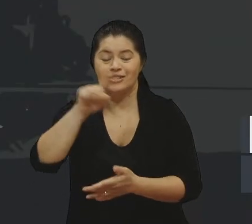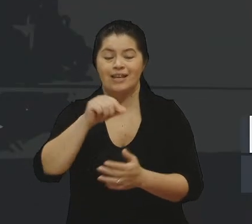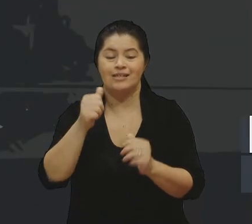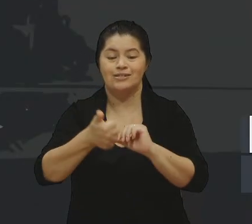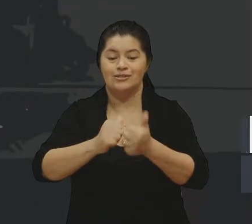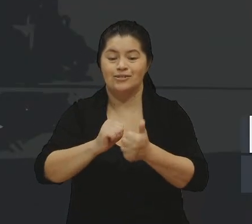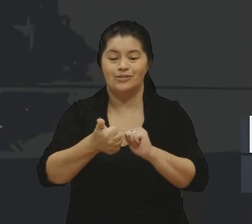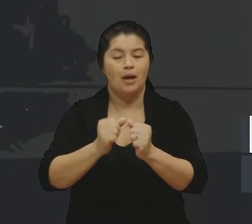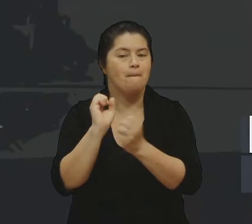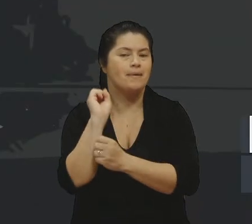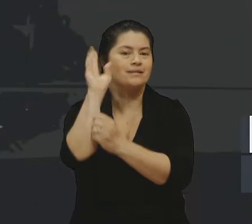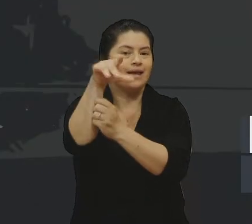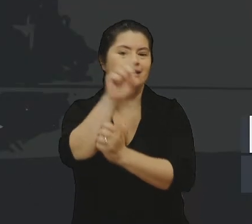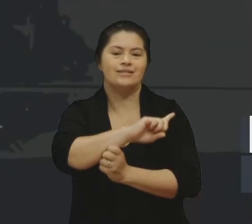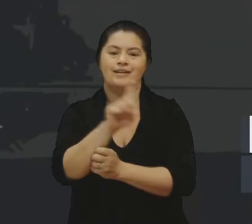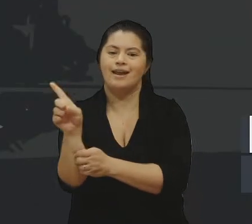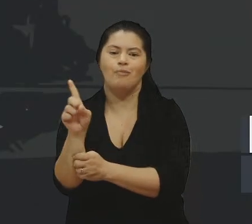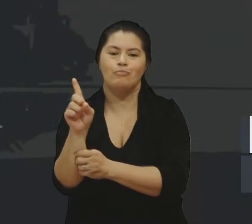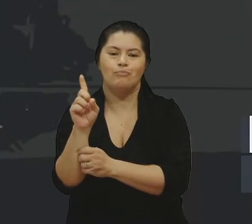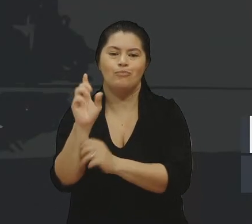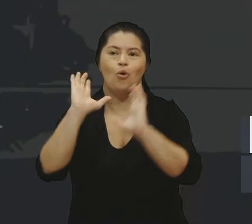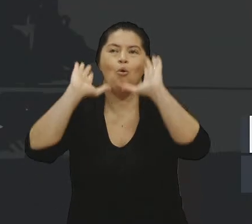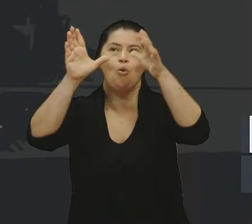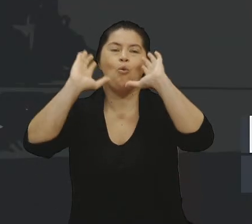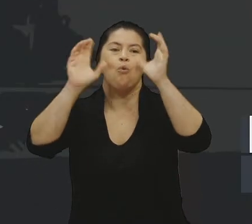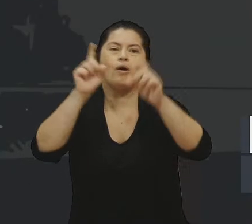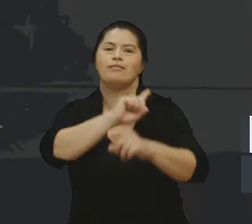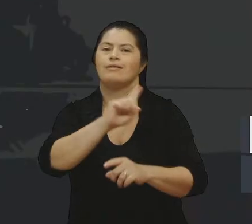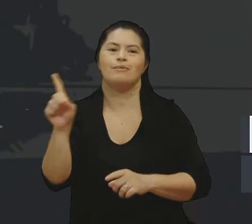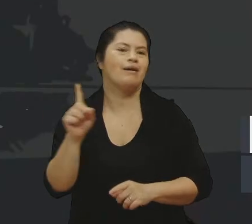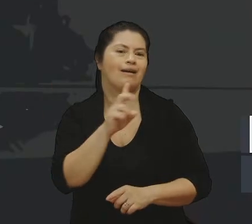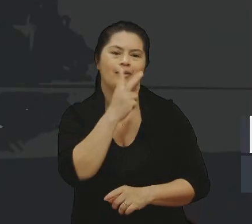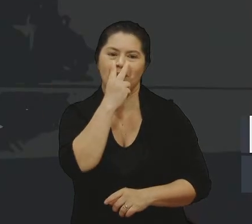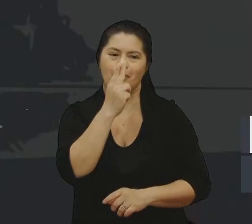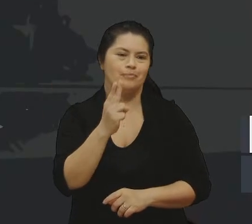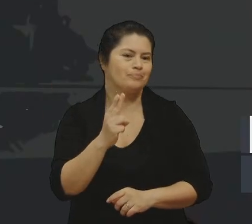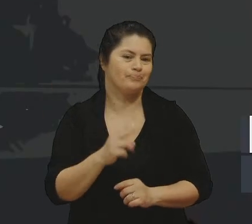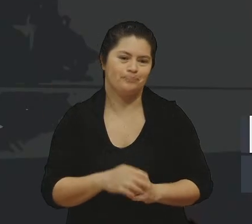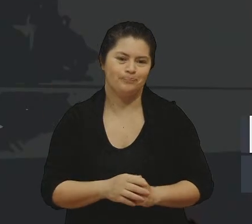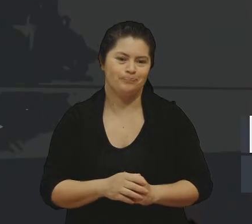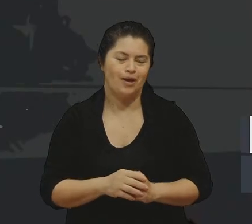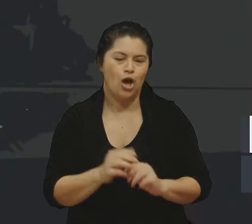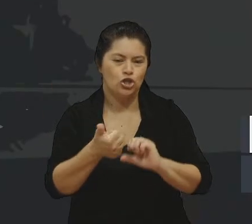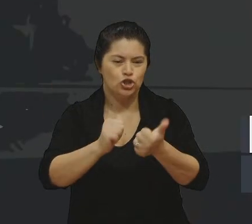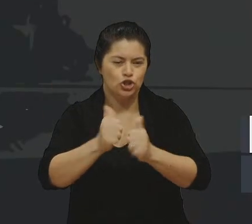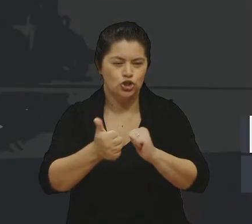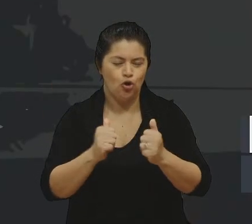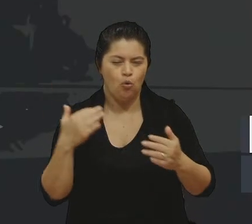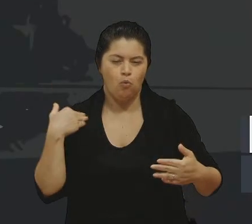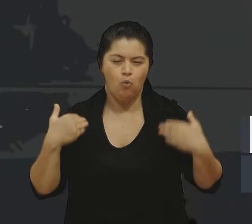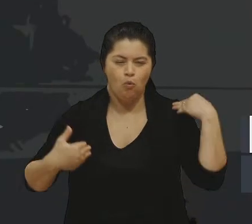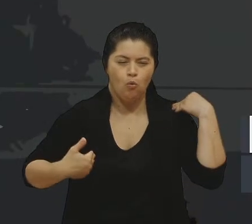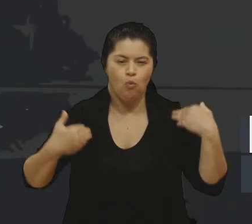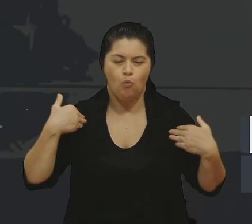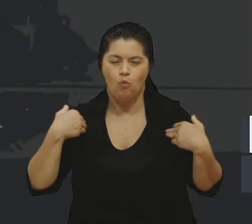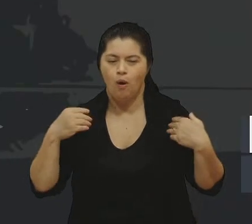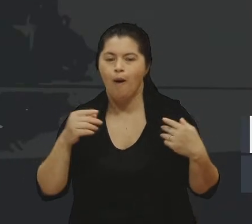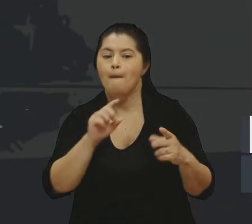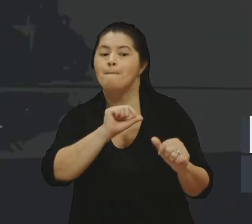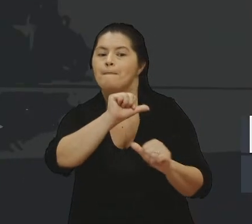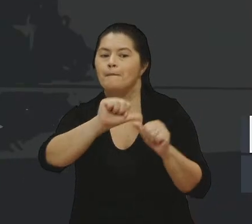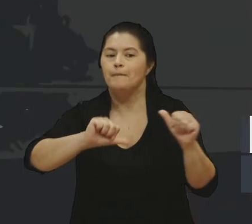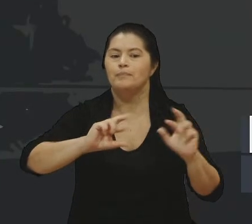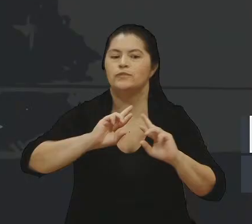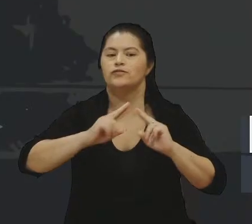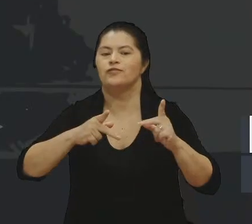mesma coisa, vôlei não é a mesma coisa. Muda as regras do jogo, muda a preparação física, muda tudo. E eu, entre